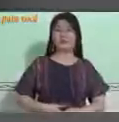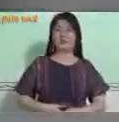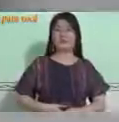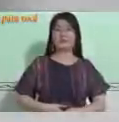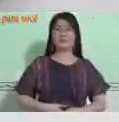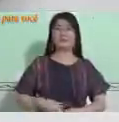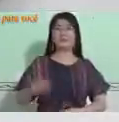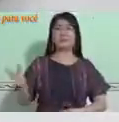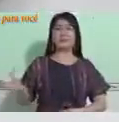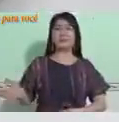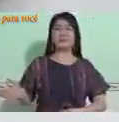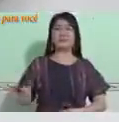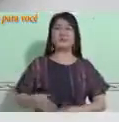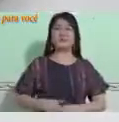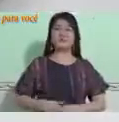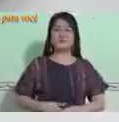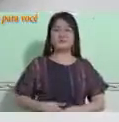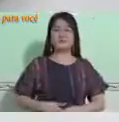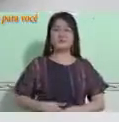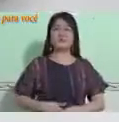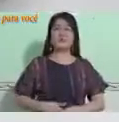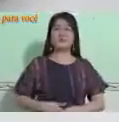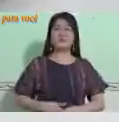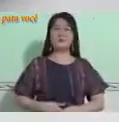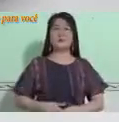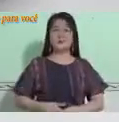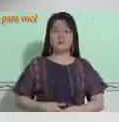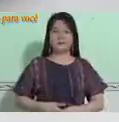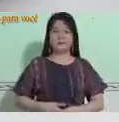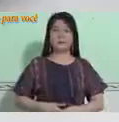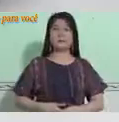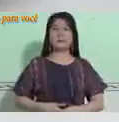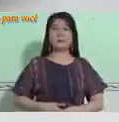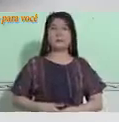traumas e queimaduras na face, vírgula, obstrução das vias aéreas.